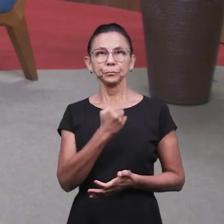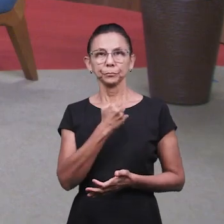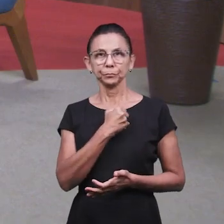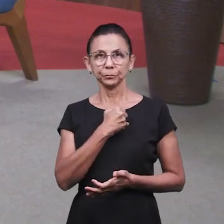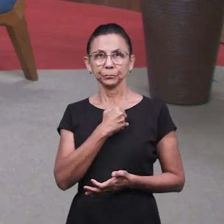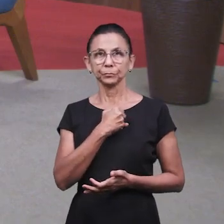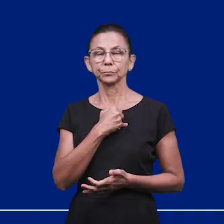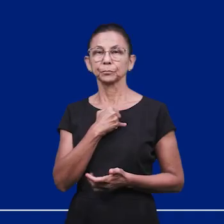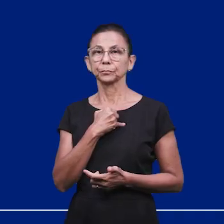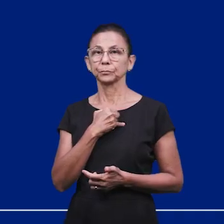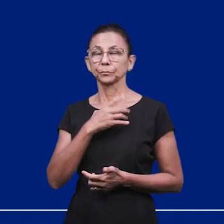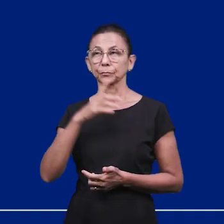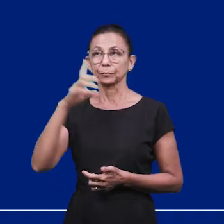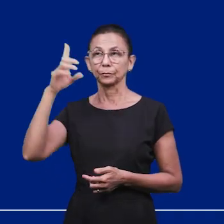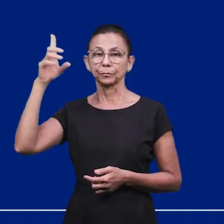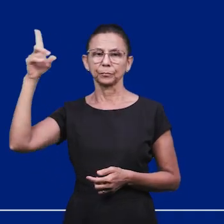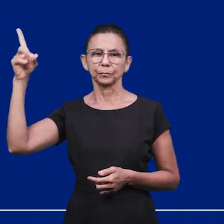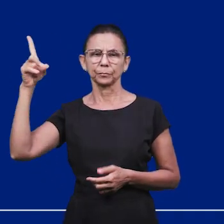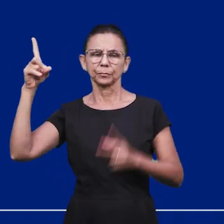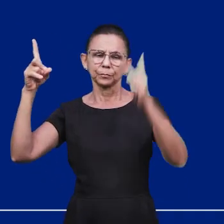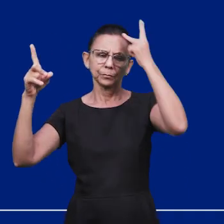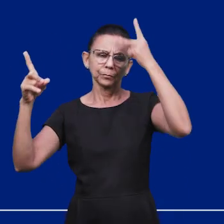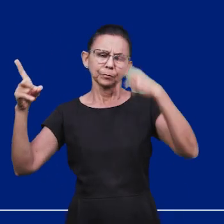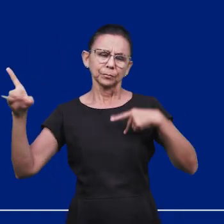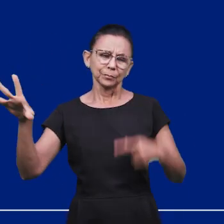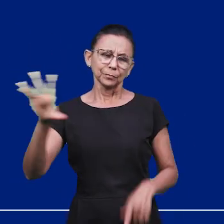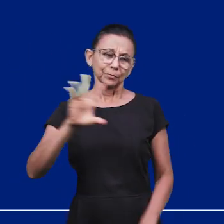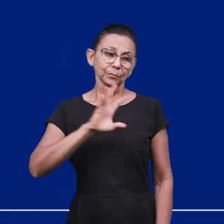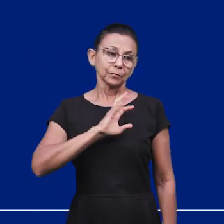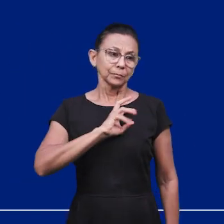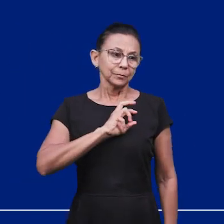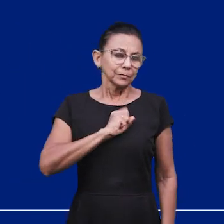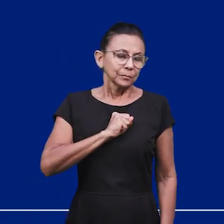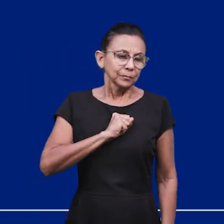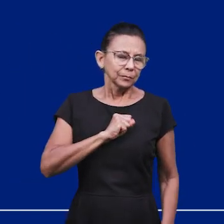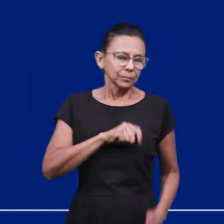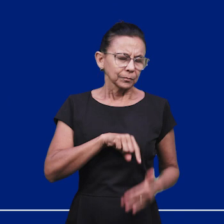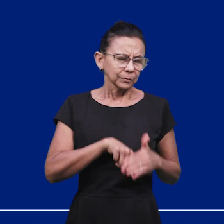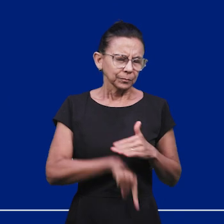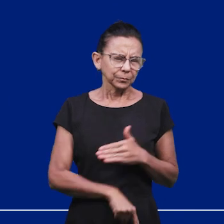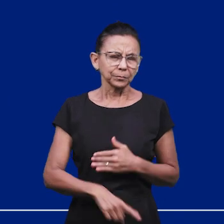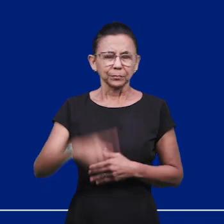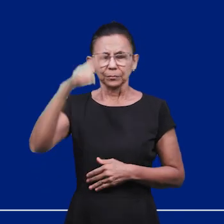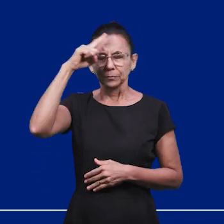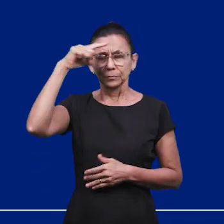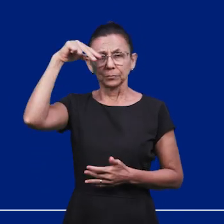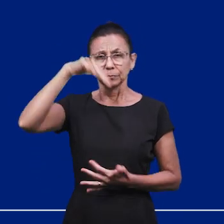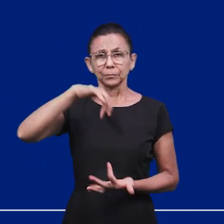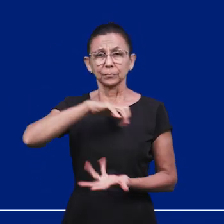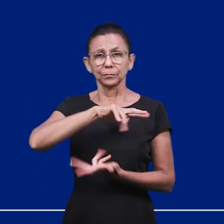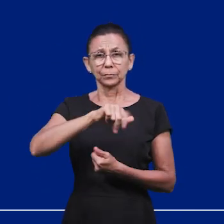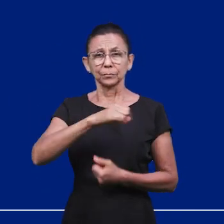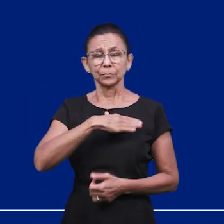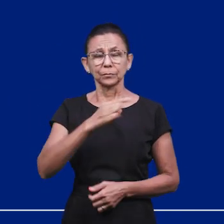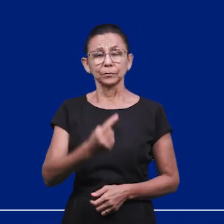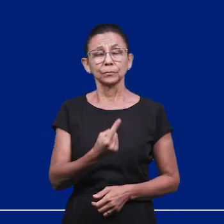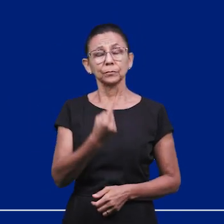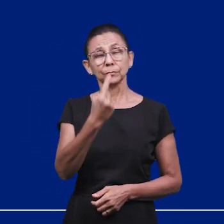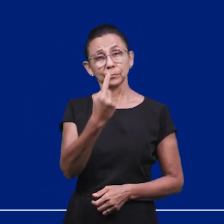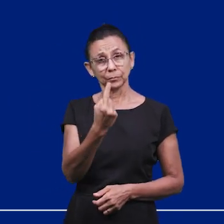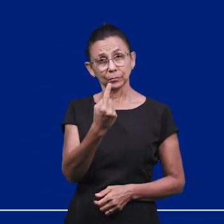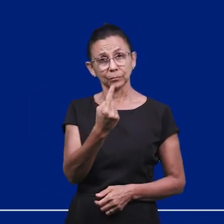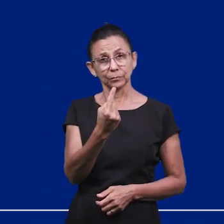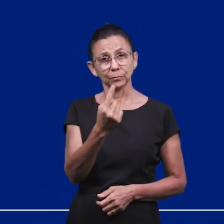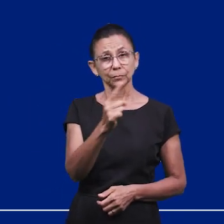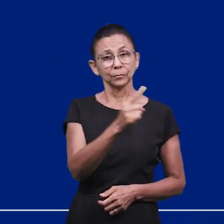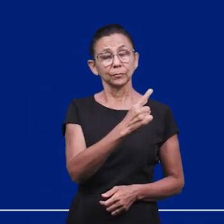está escrito o seguinte: porque Deus amou o mundo de tal maneira que deu o seu Filho unigênito para que todo aquele